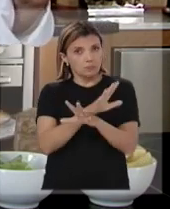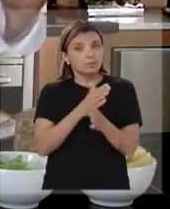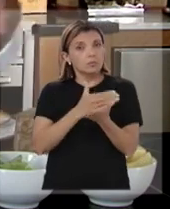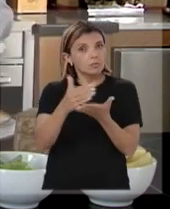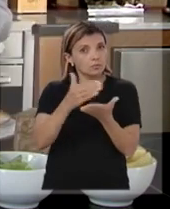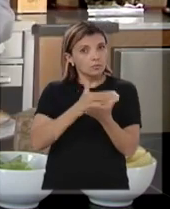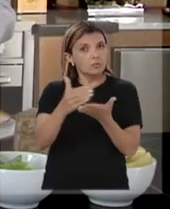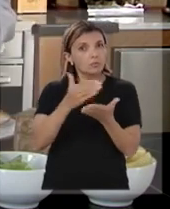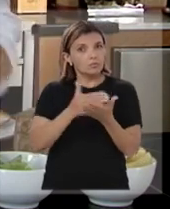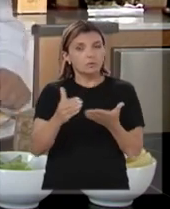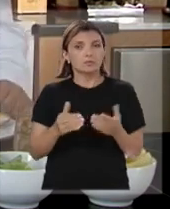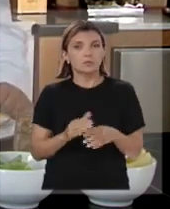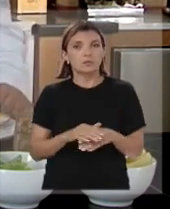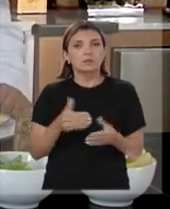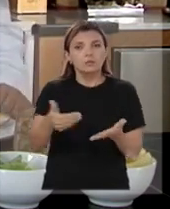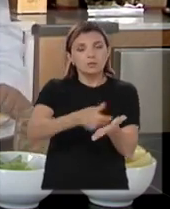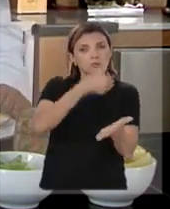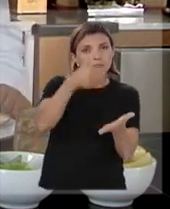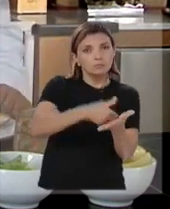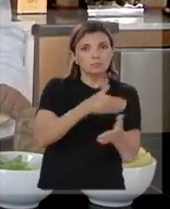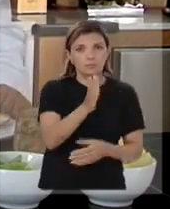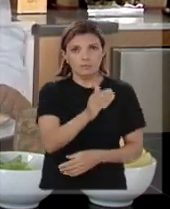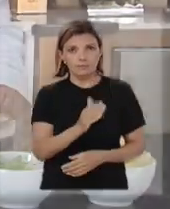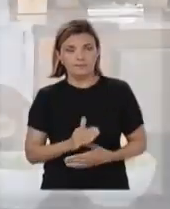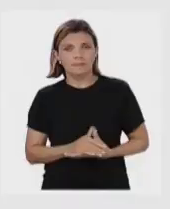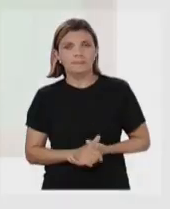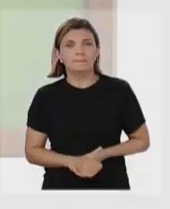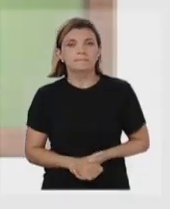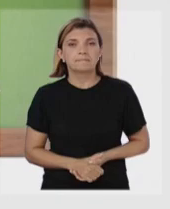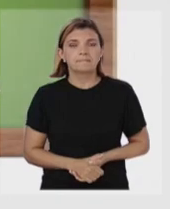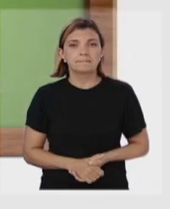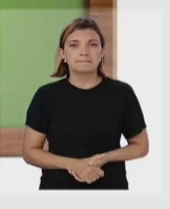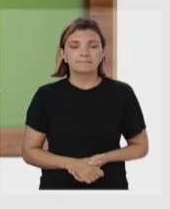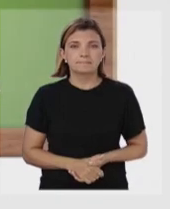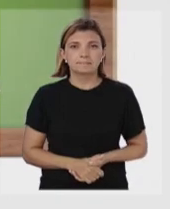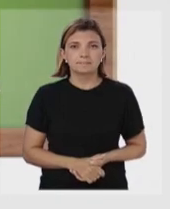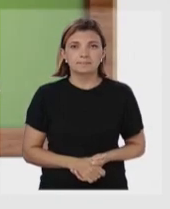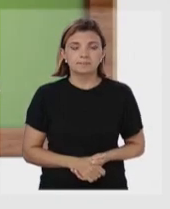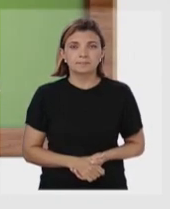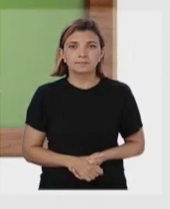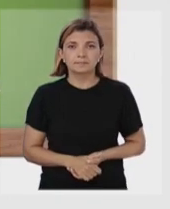sim, vamos começar pela nossa caldeirada de tucunaré.